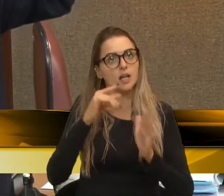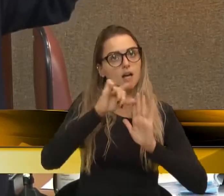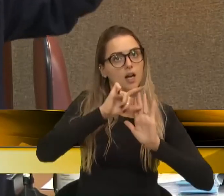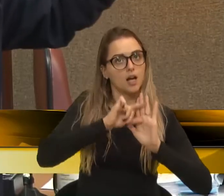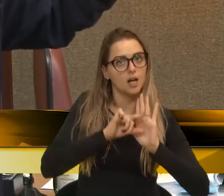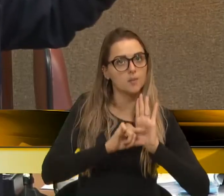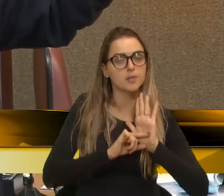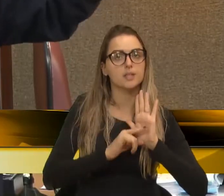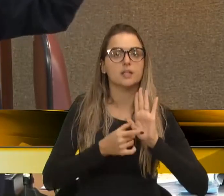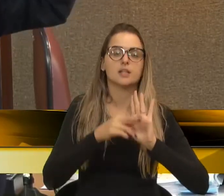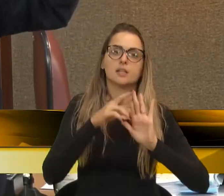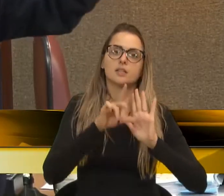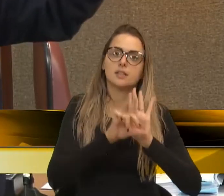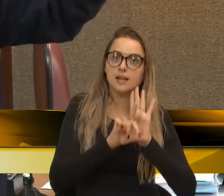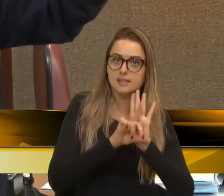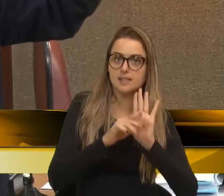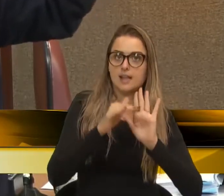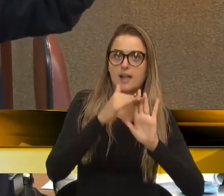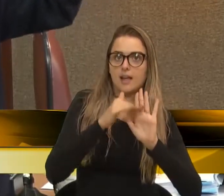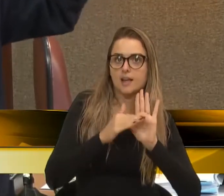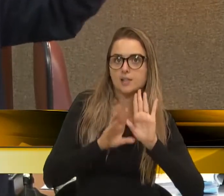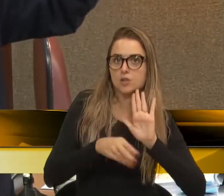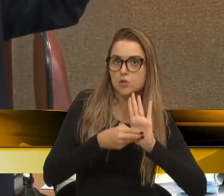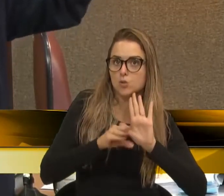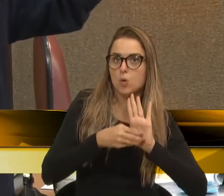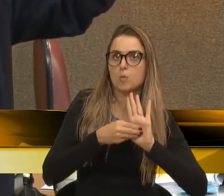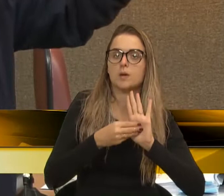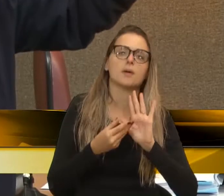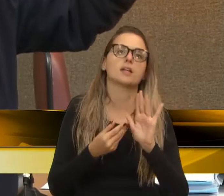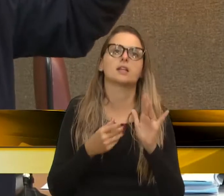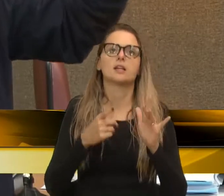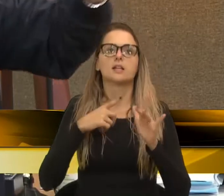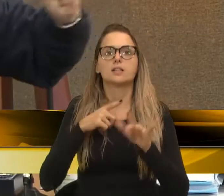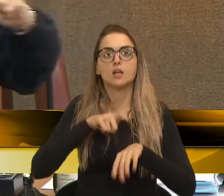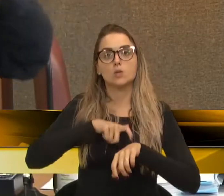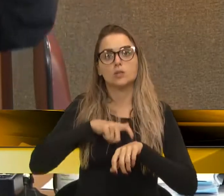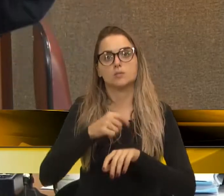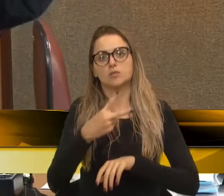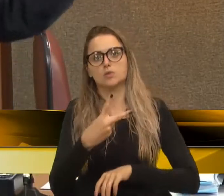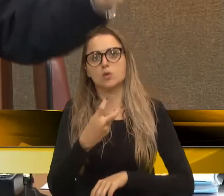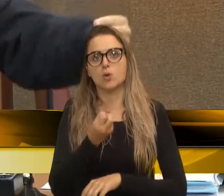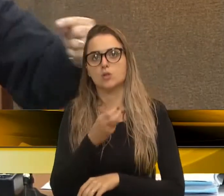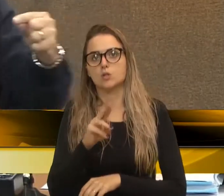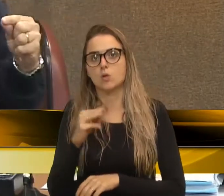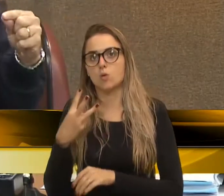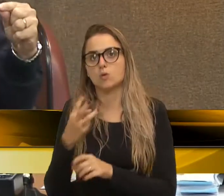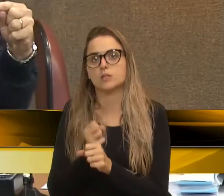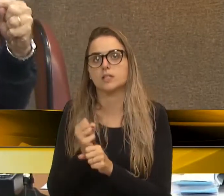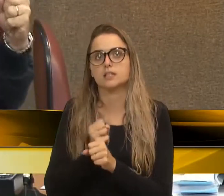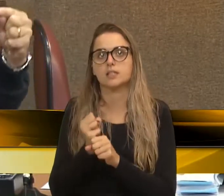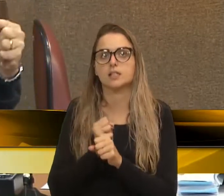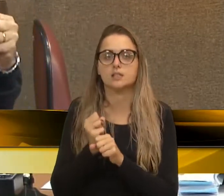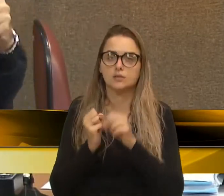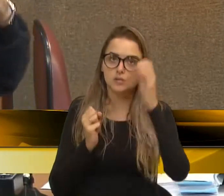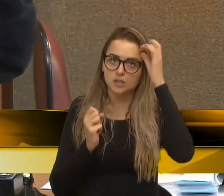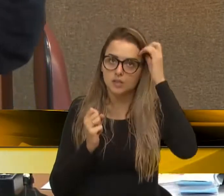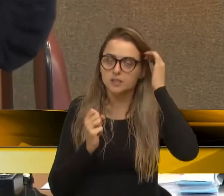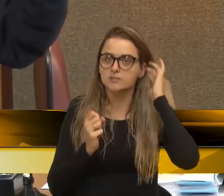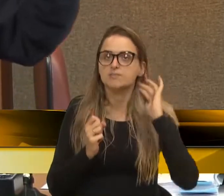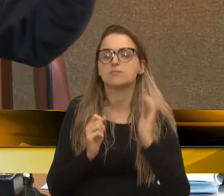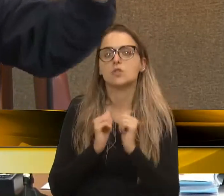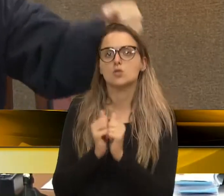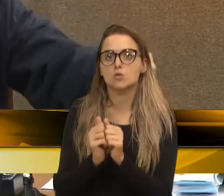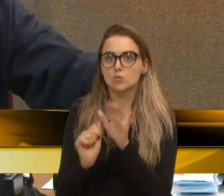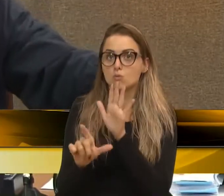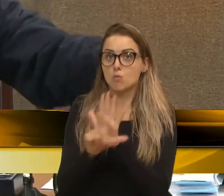disposições transitórias, garantirmos isso, um prazo de 2 ou 3 anos, para que em ato contínuo, e finalizo, presidente, através de uma